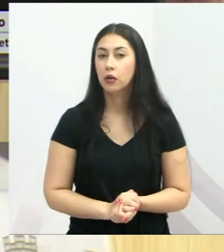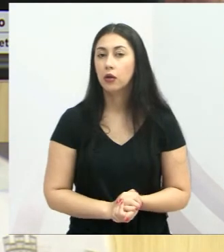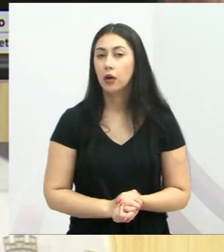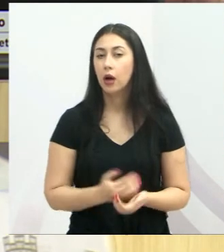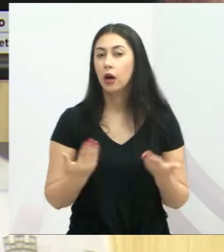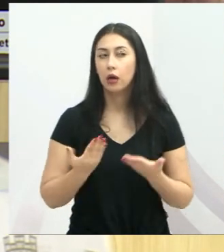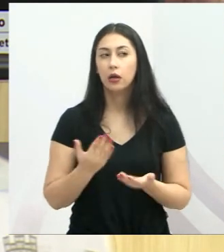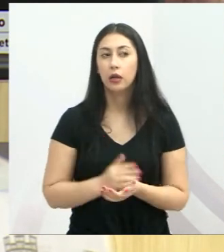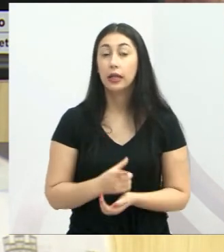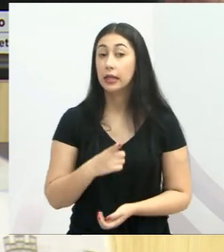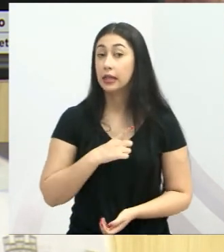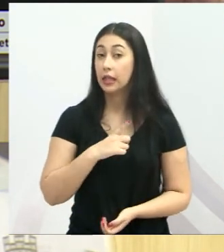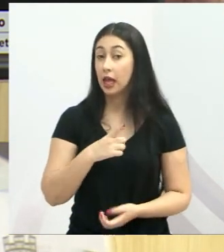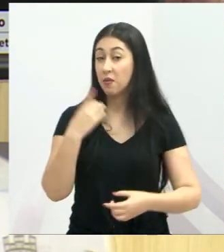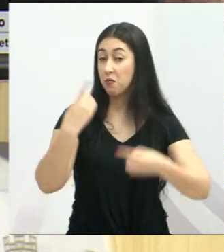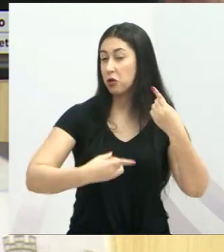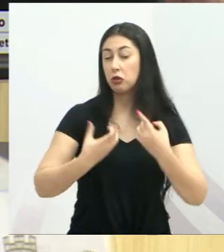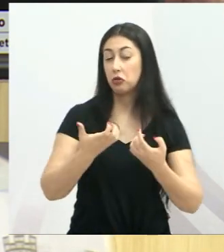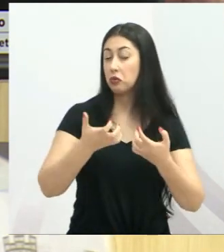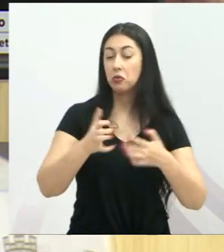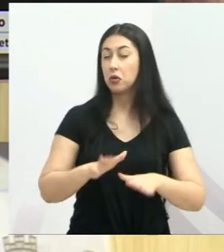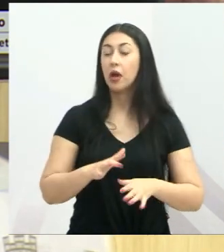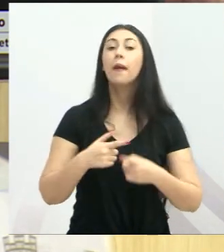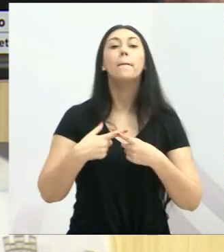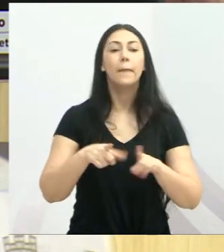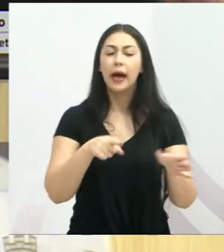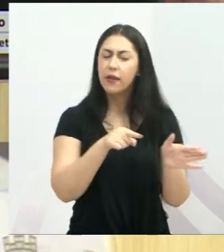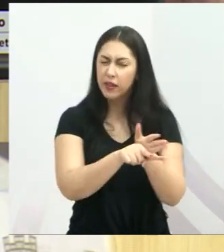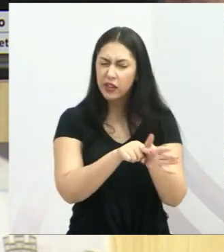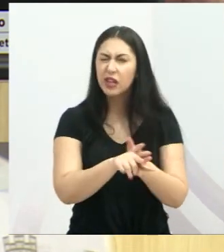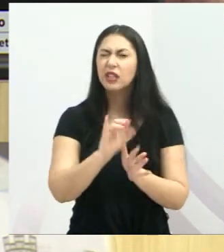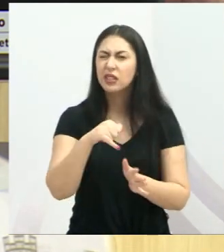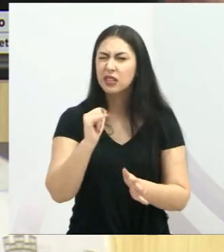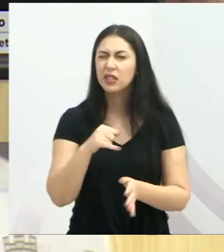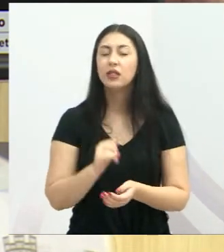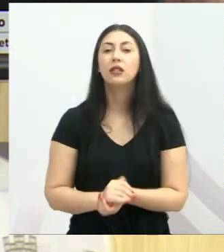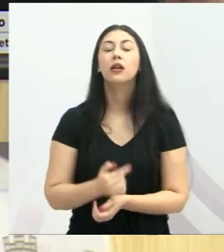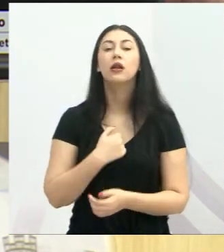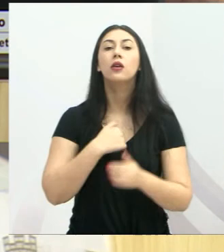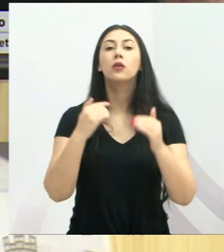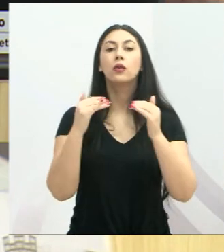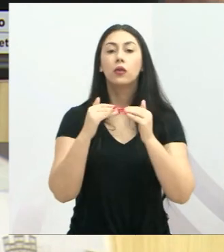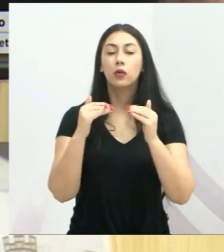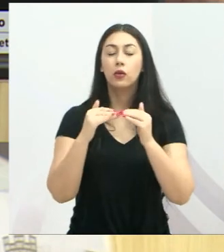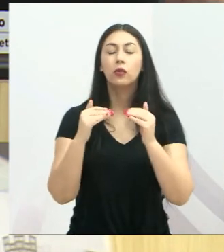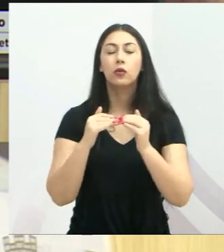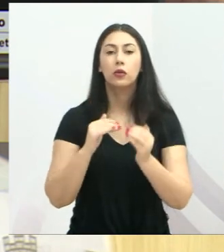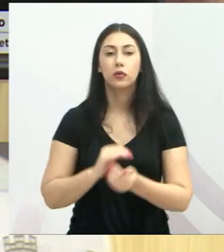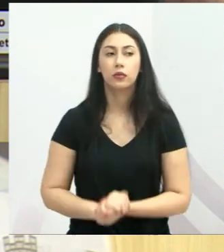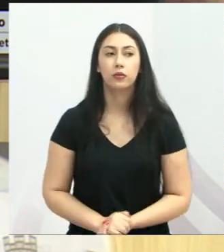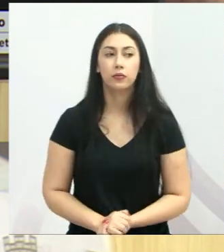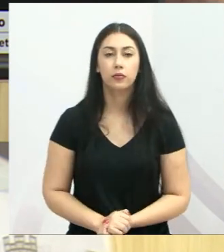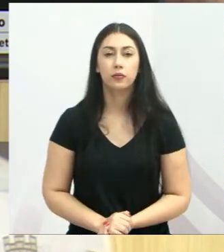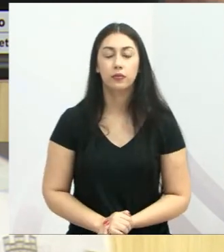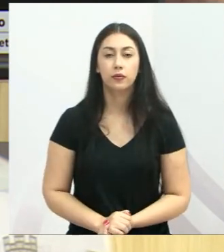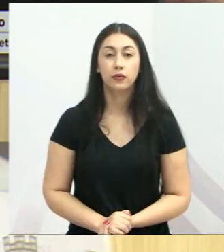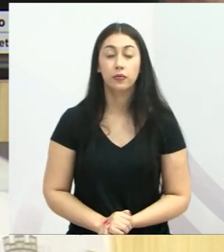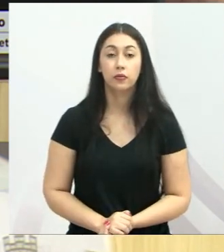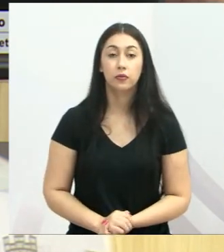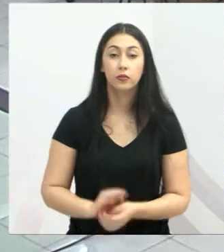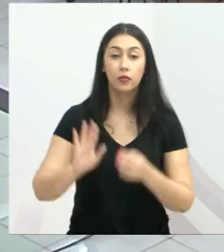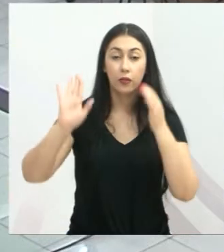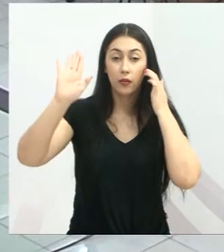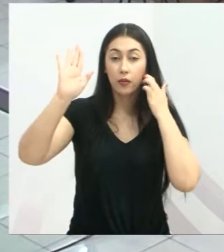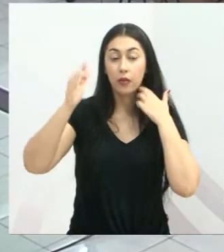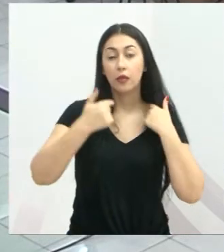hein? Tem uns que não quer ser investigado não, mas vai ser também. Mas sou favorável, vereador Hernani Barreto. Senhor